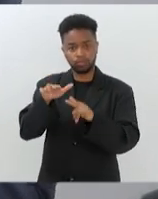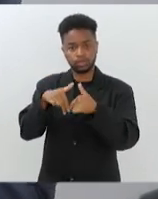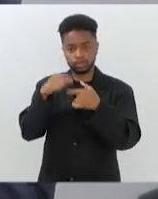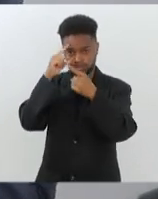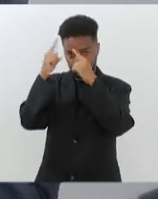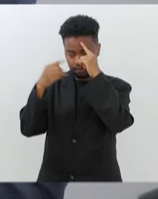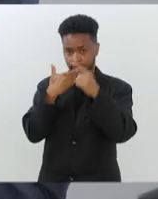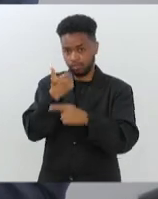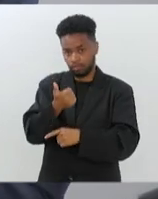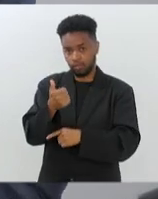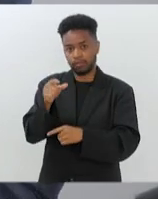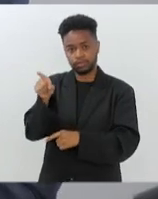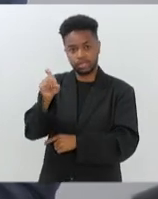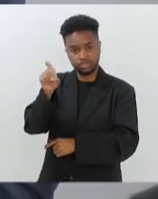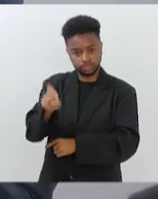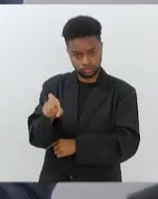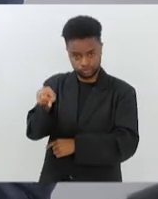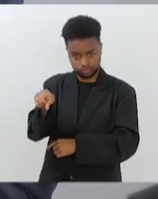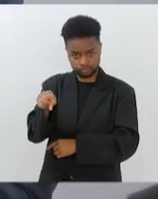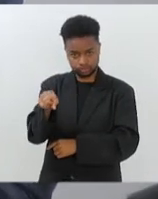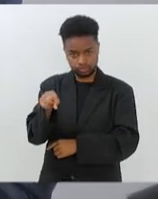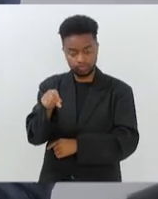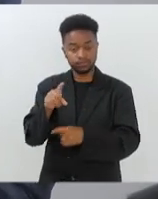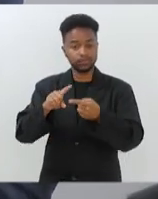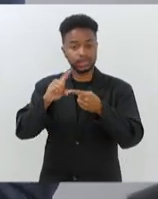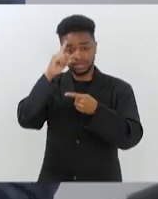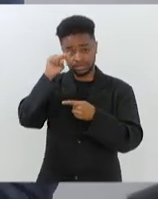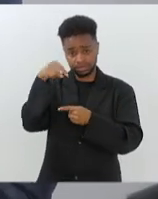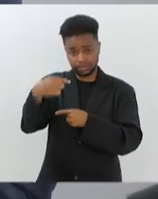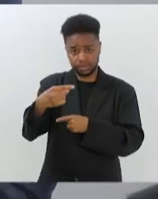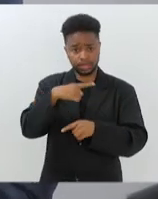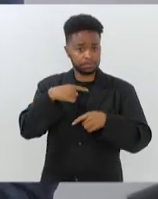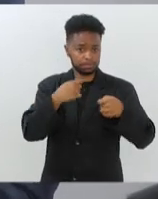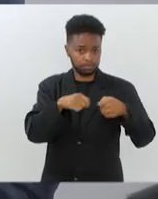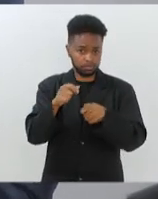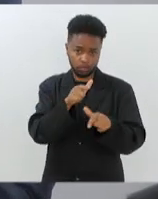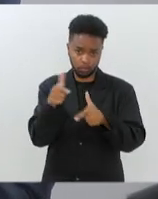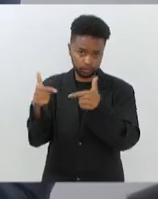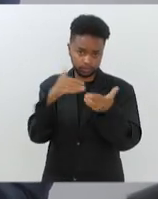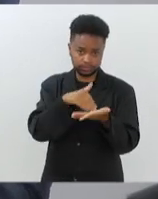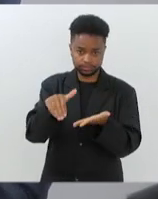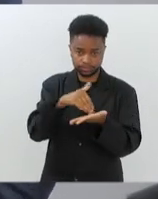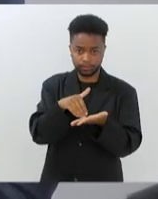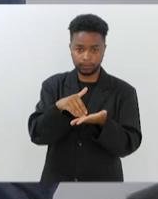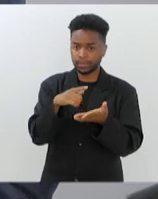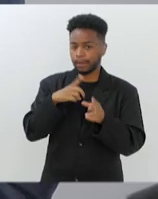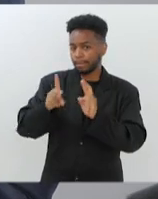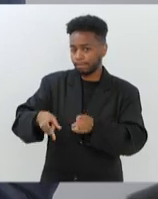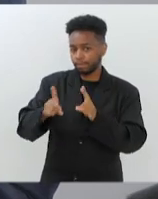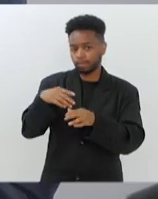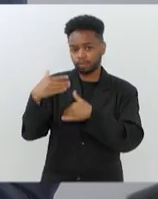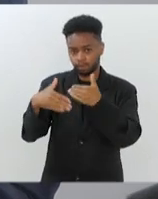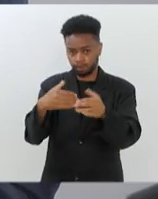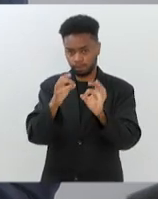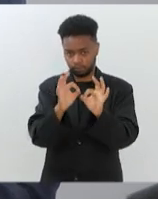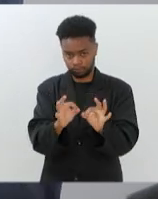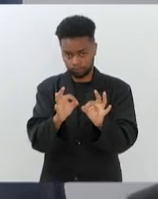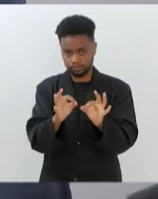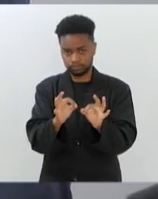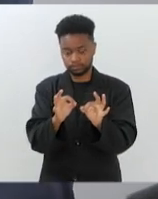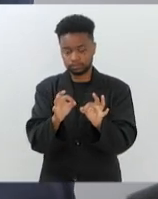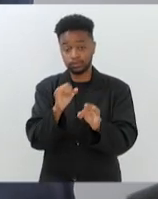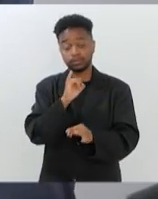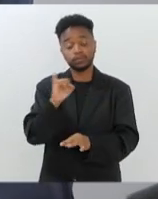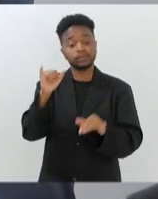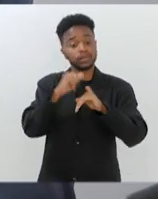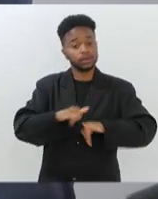x na próxima Daqui a uma semana na próxima demanda de outra secretaria o senhor vai fazer o mesmo processo se aquela